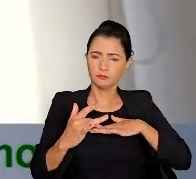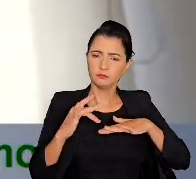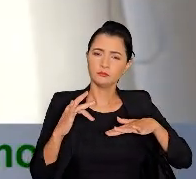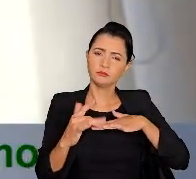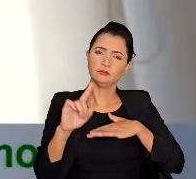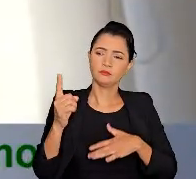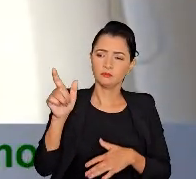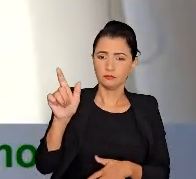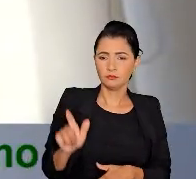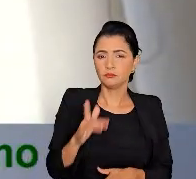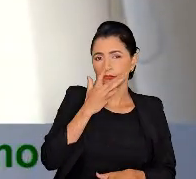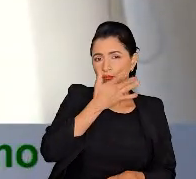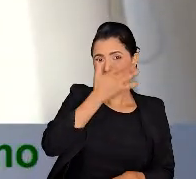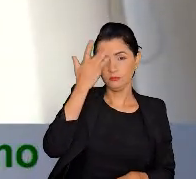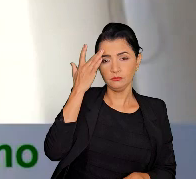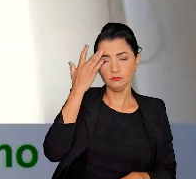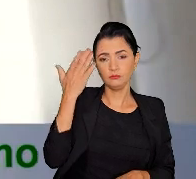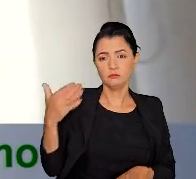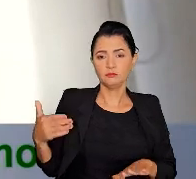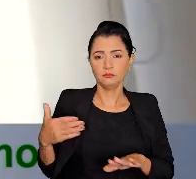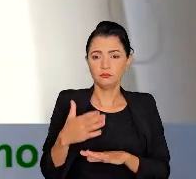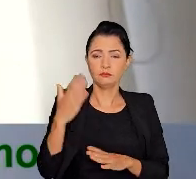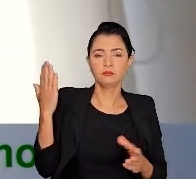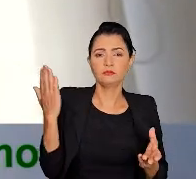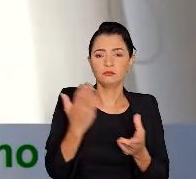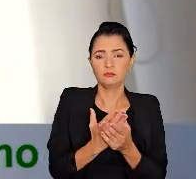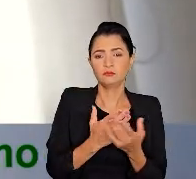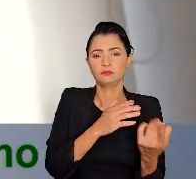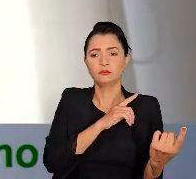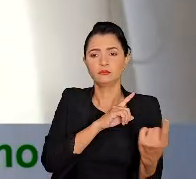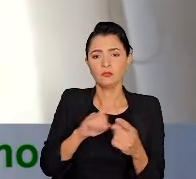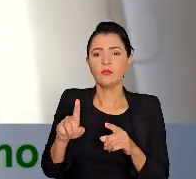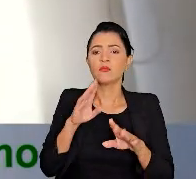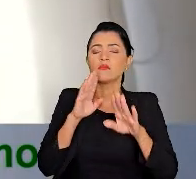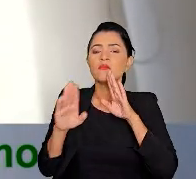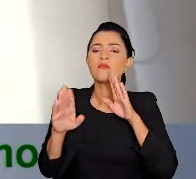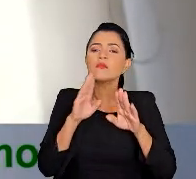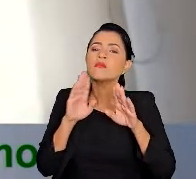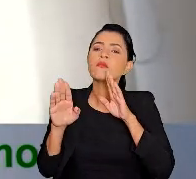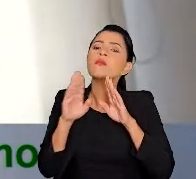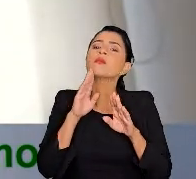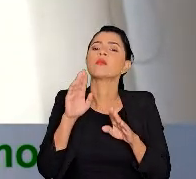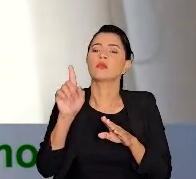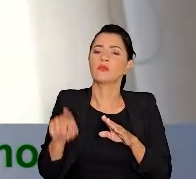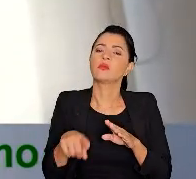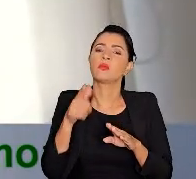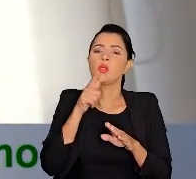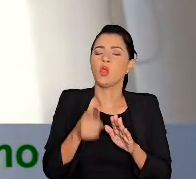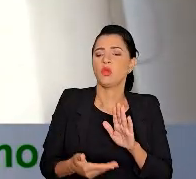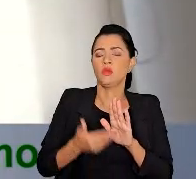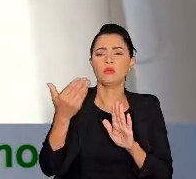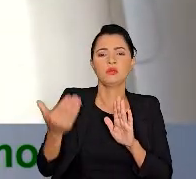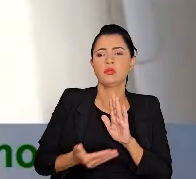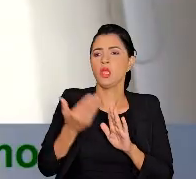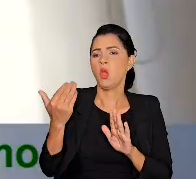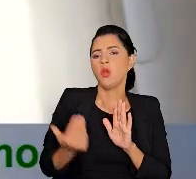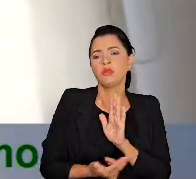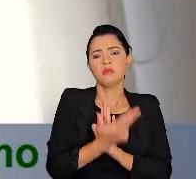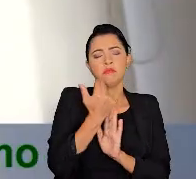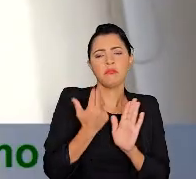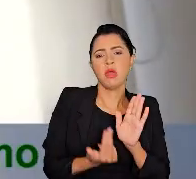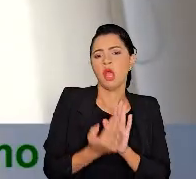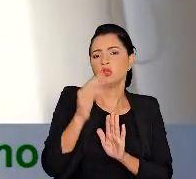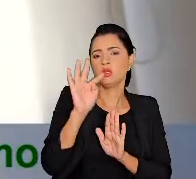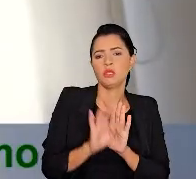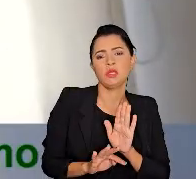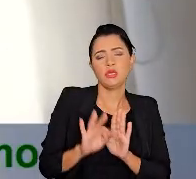pessoa que entrou com processo contra o Facebook por uma difusão indevida de imagem e de textos.